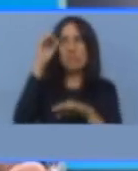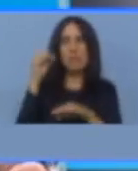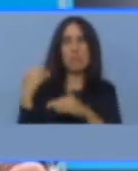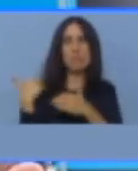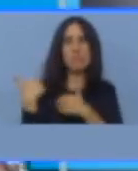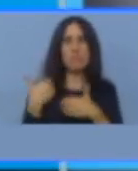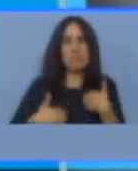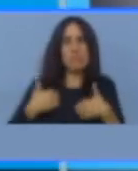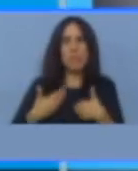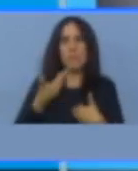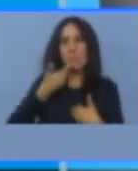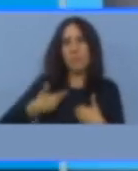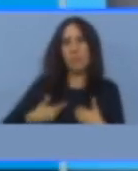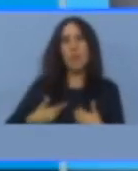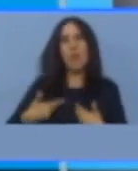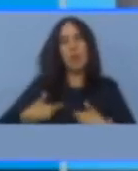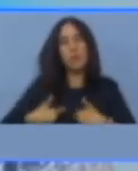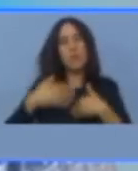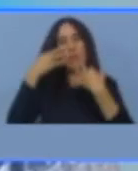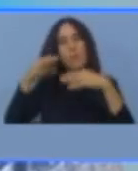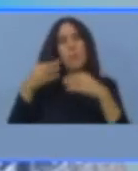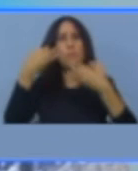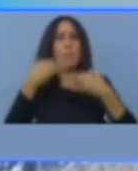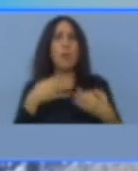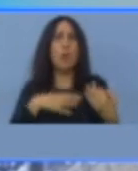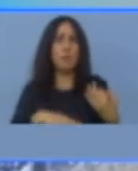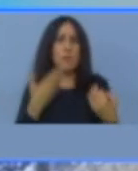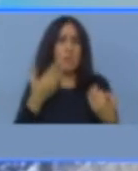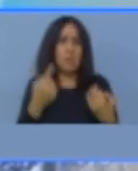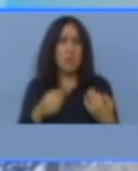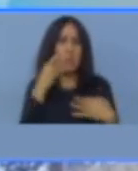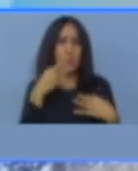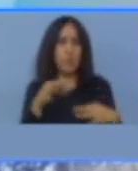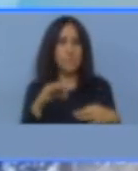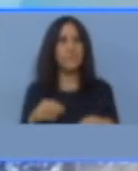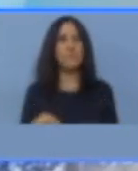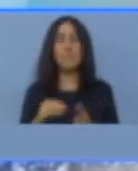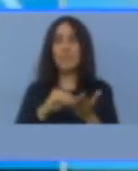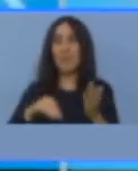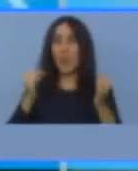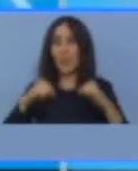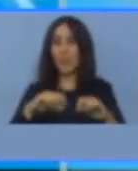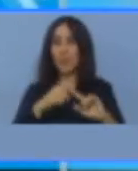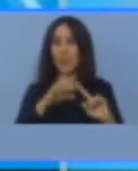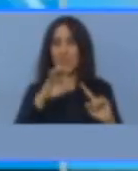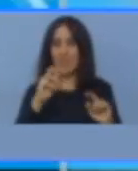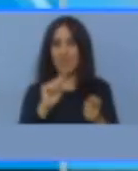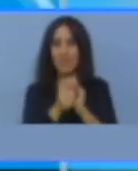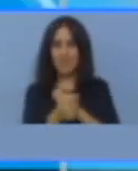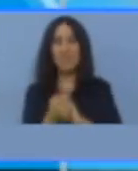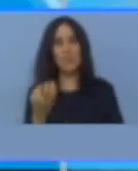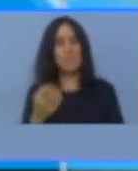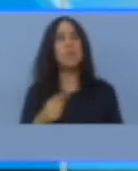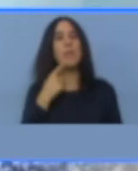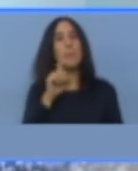informalmente nos pedir ajuda, mas então nós queremos isto formalizado, porque é um direito natural. E rever esse acordo de 83. Com certeza. Uma última questão, para uma resposta